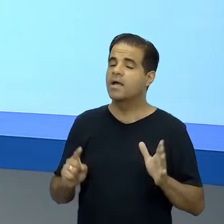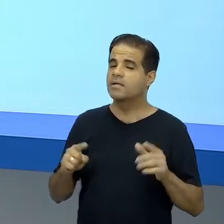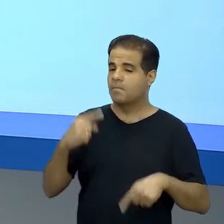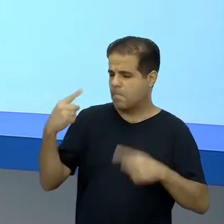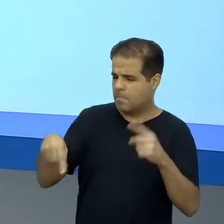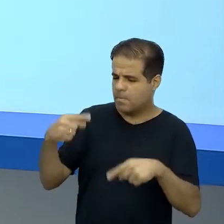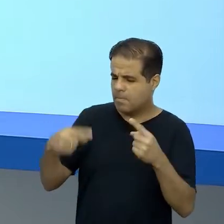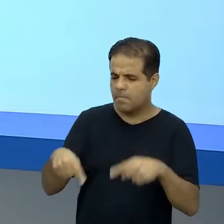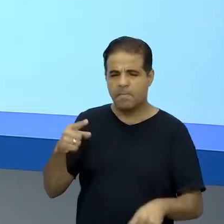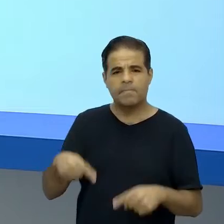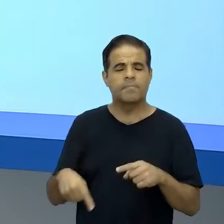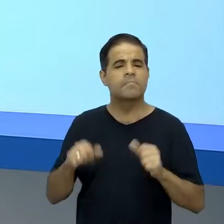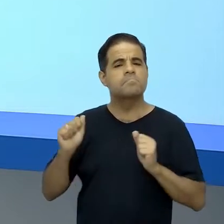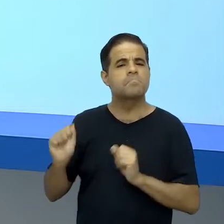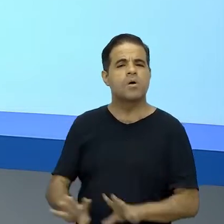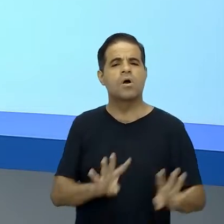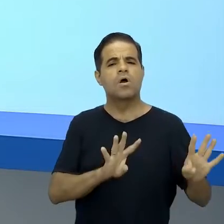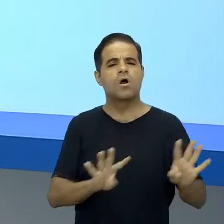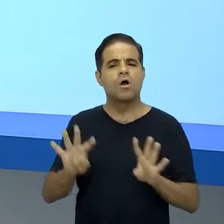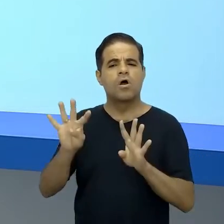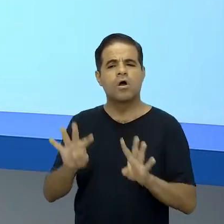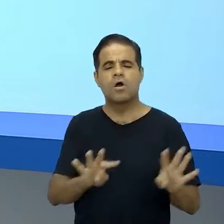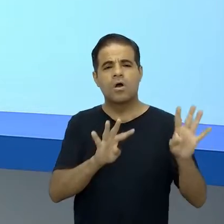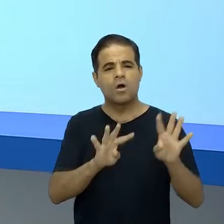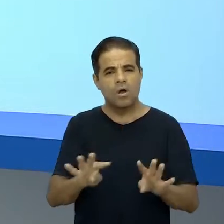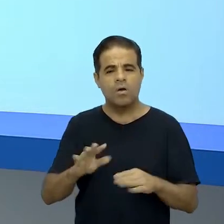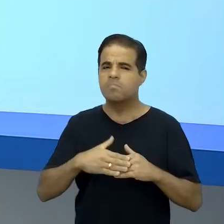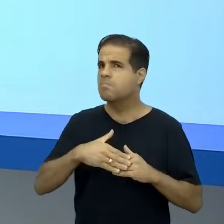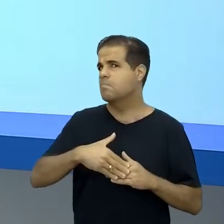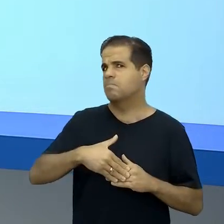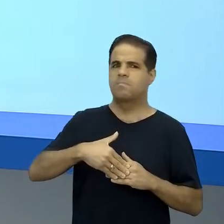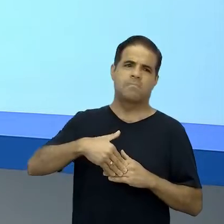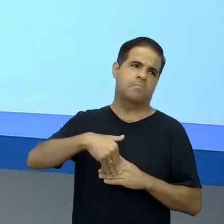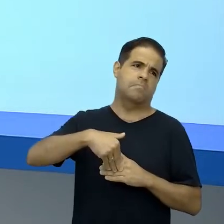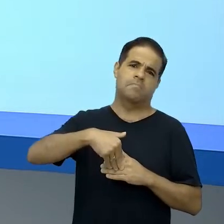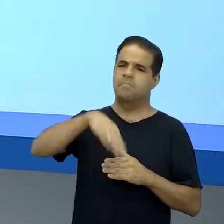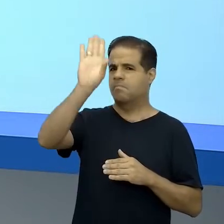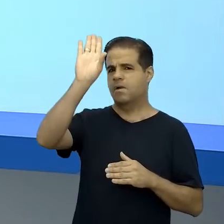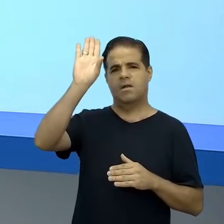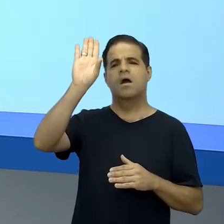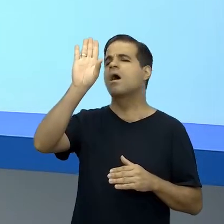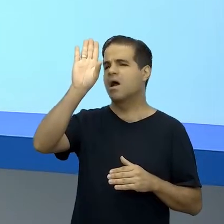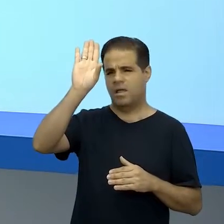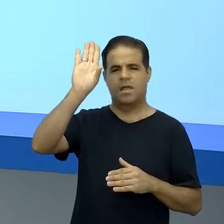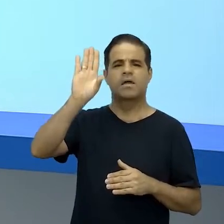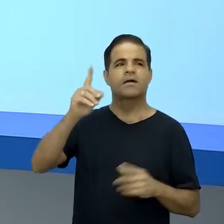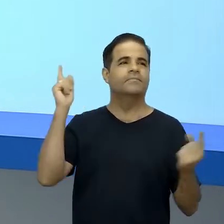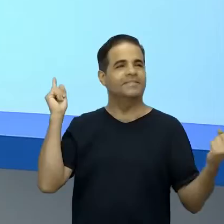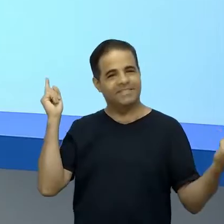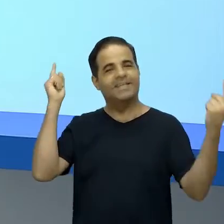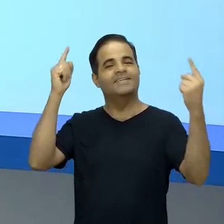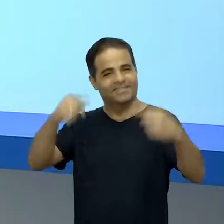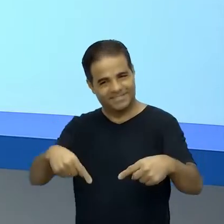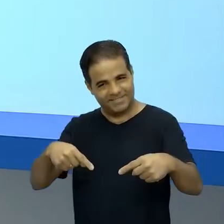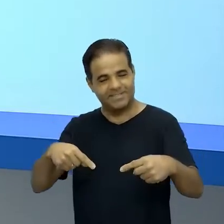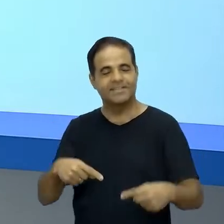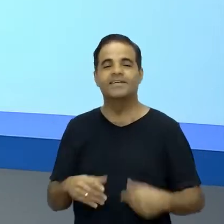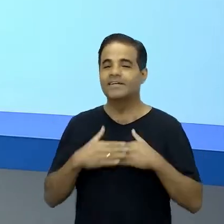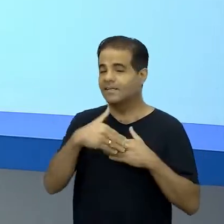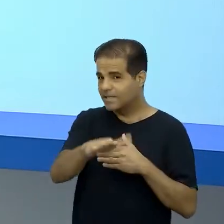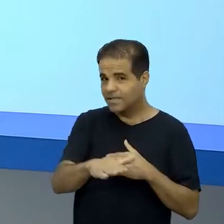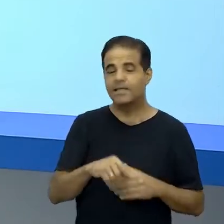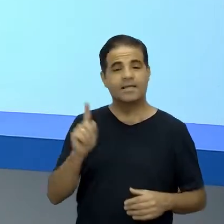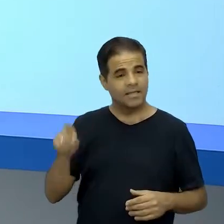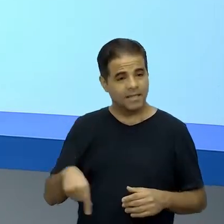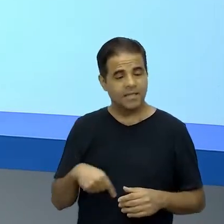polêmica da procissão, foi a mais... Ele foi bem... ousado, ele colocou um boné, porque numa